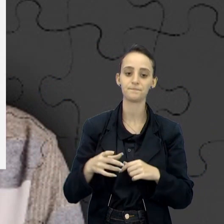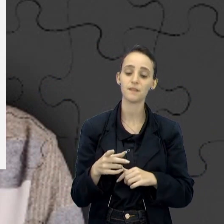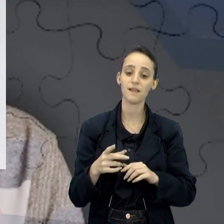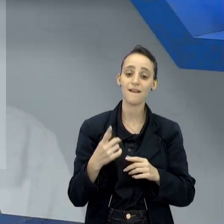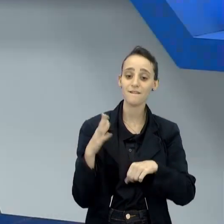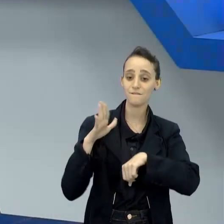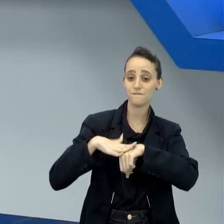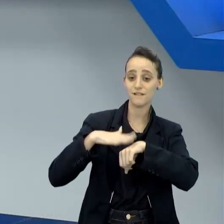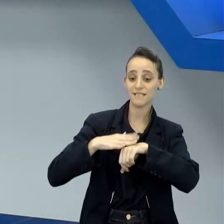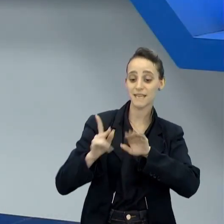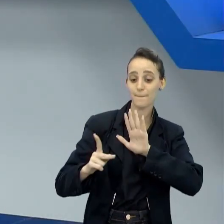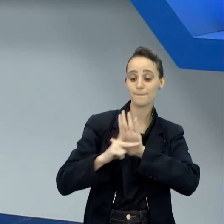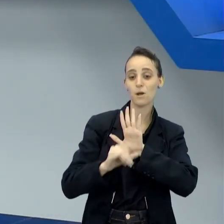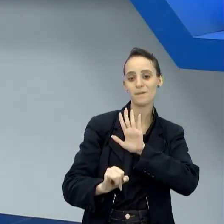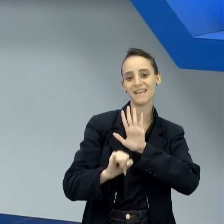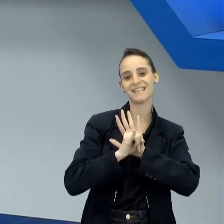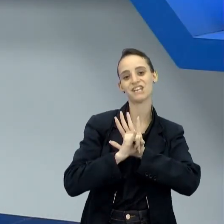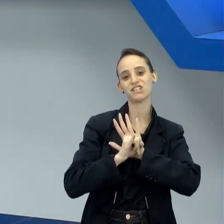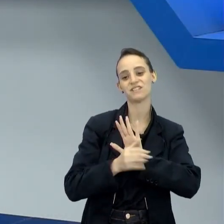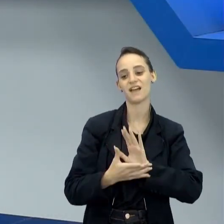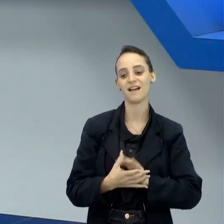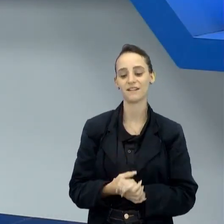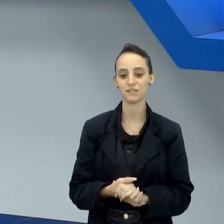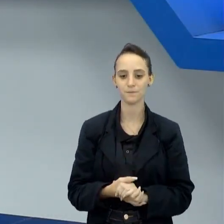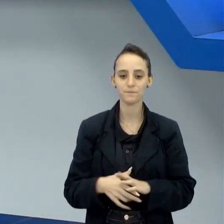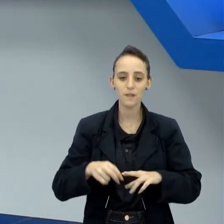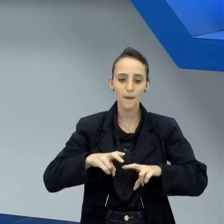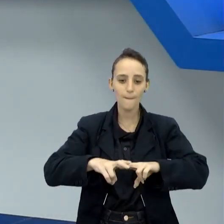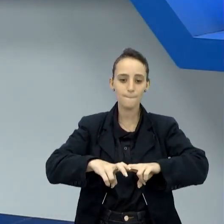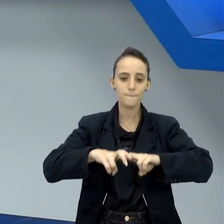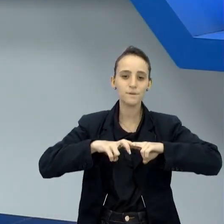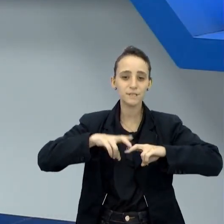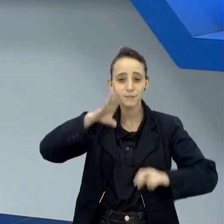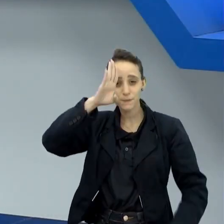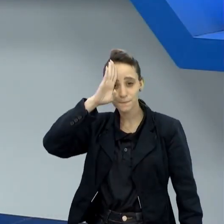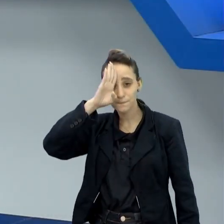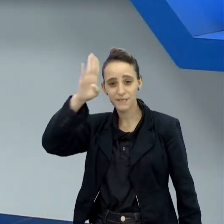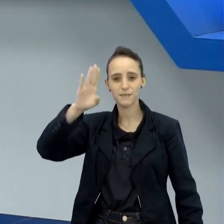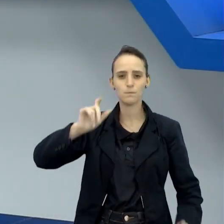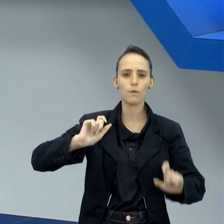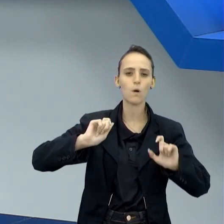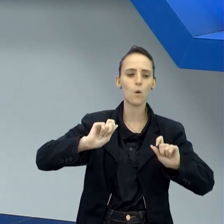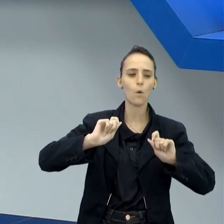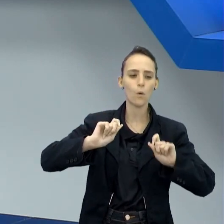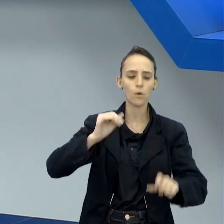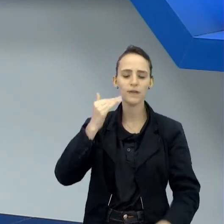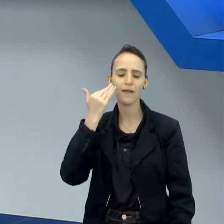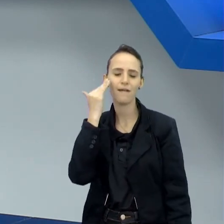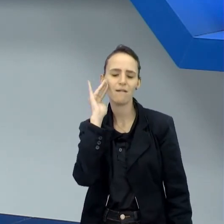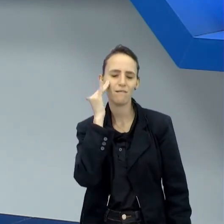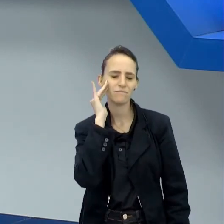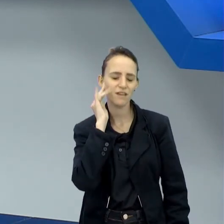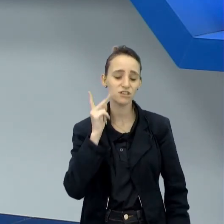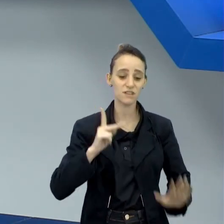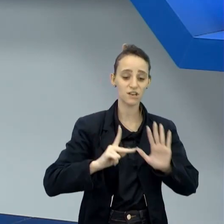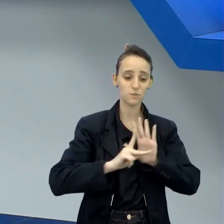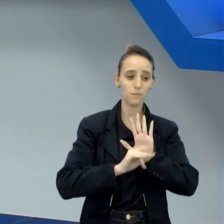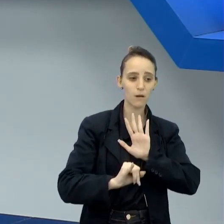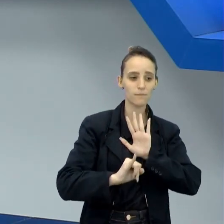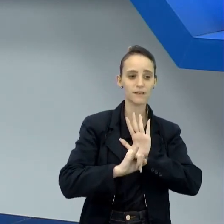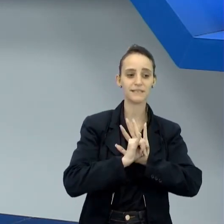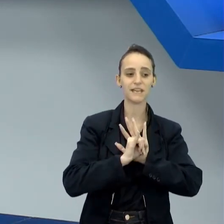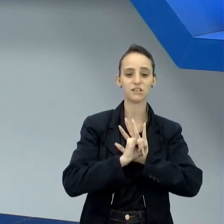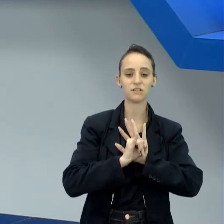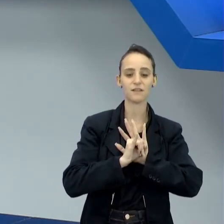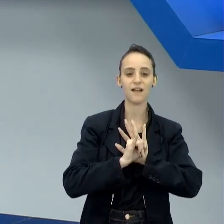identidade, né? Então, é fundamental, né, que a gente entenda que a nossa identidade